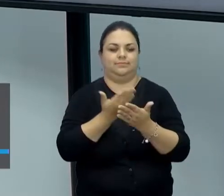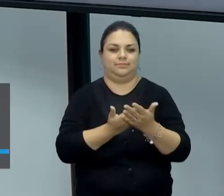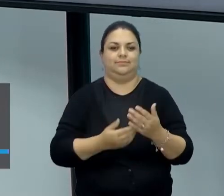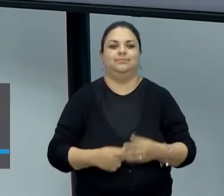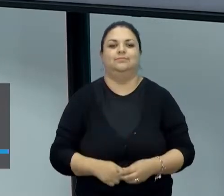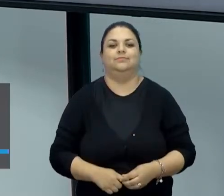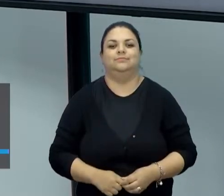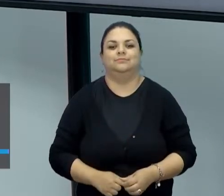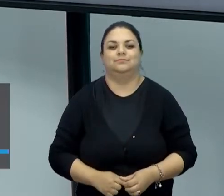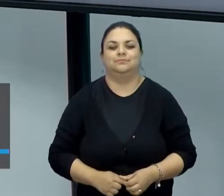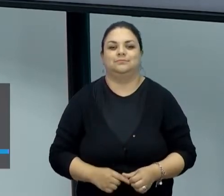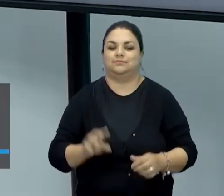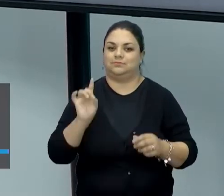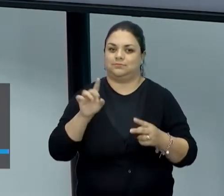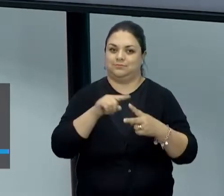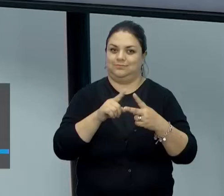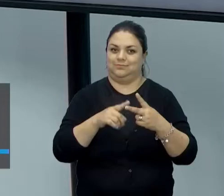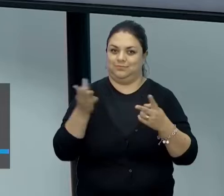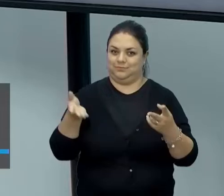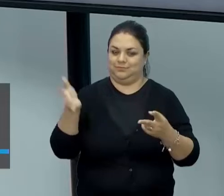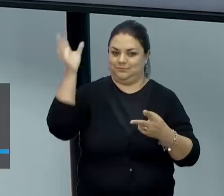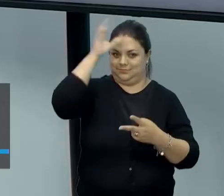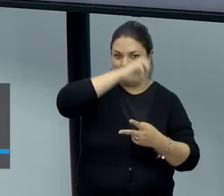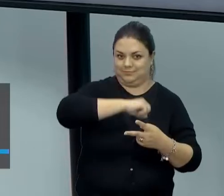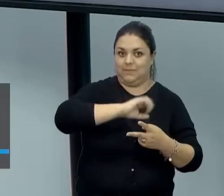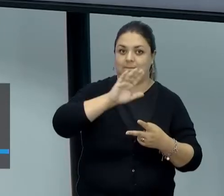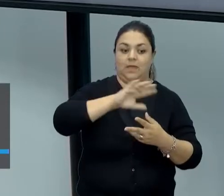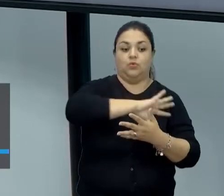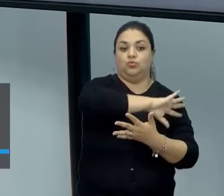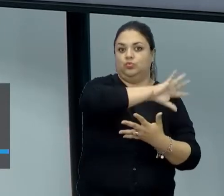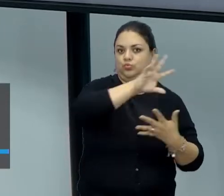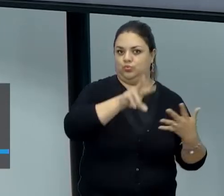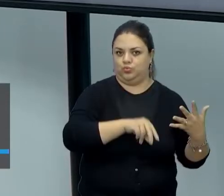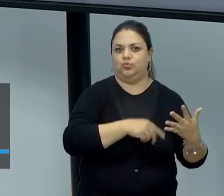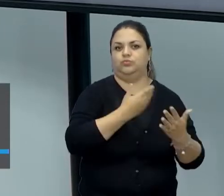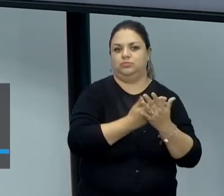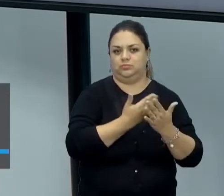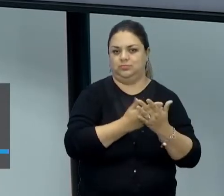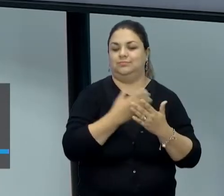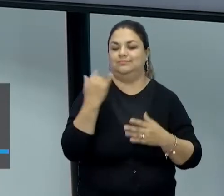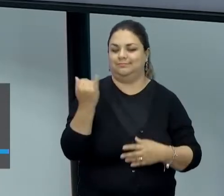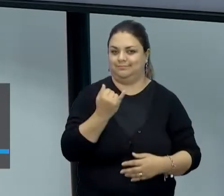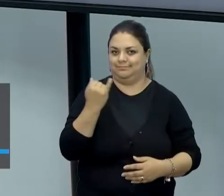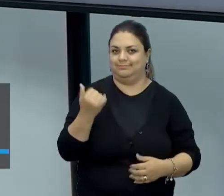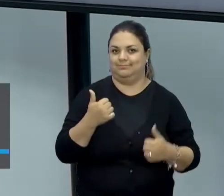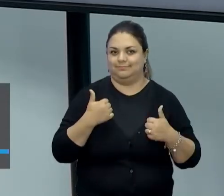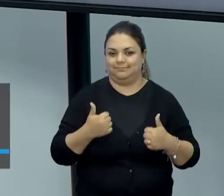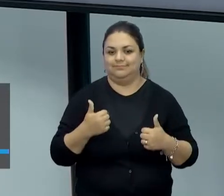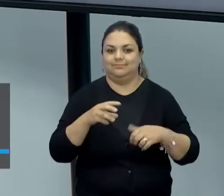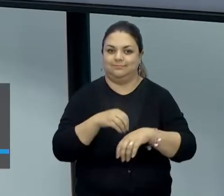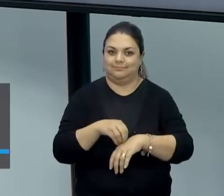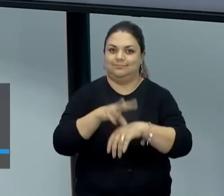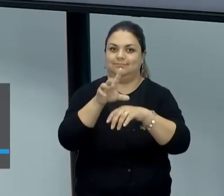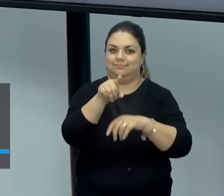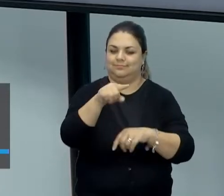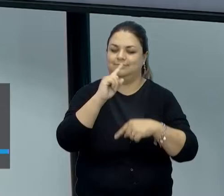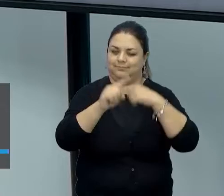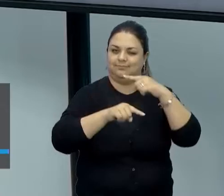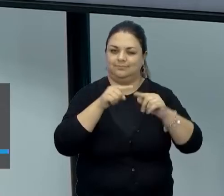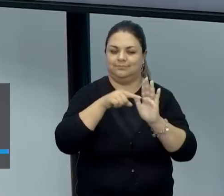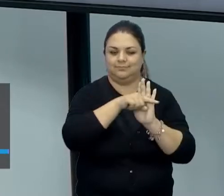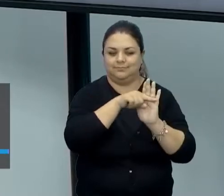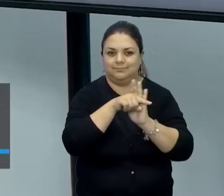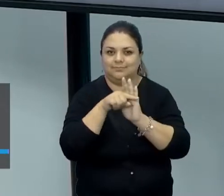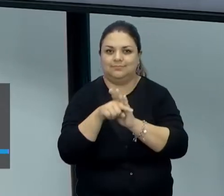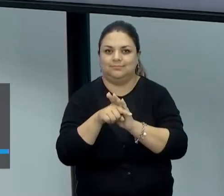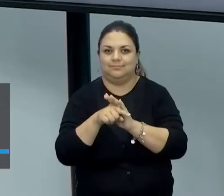focando somente nessas duas, mas todas as outras são importantes também, tá? Então eu deixo como sugestão aí para vocês estarem